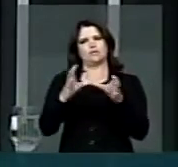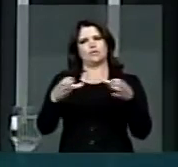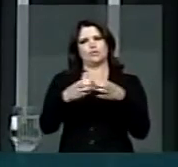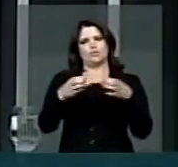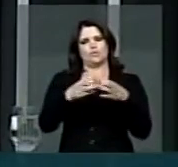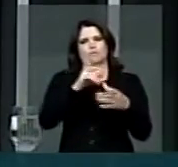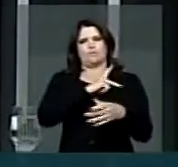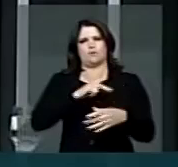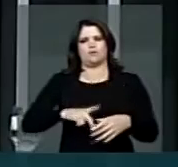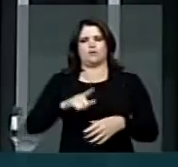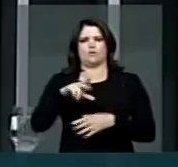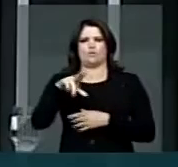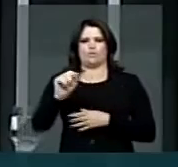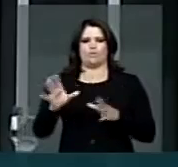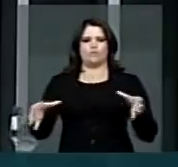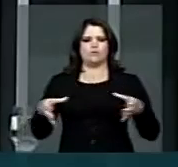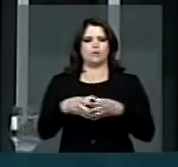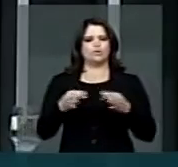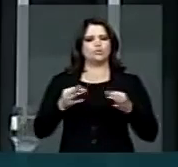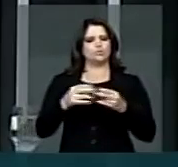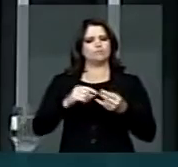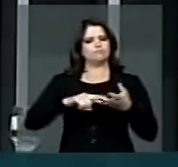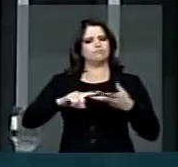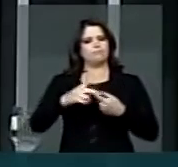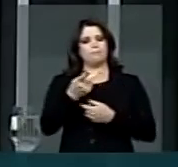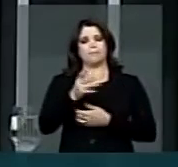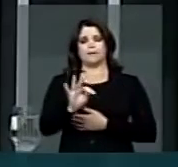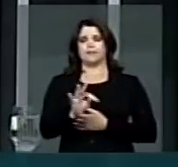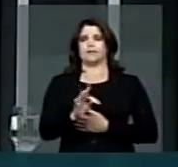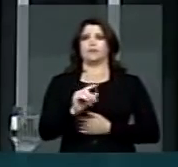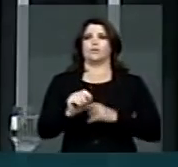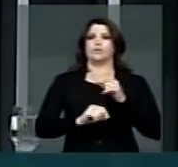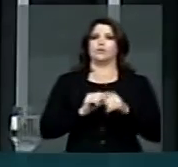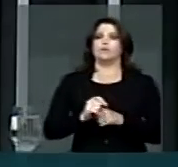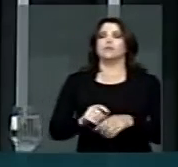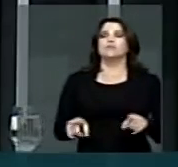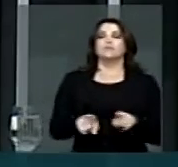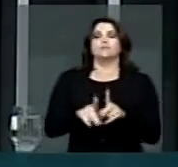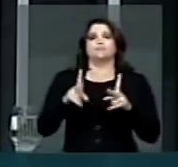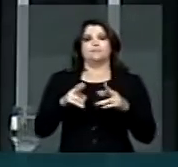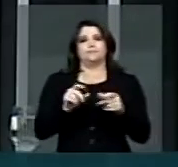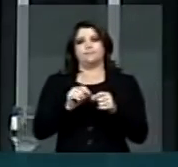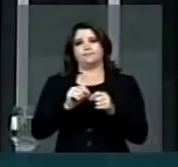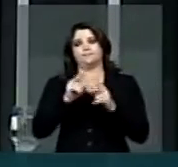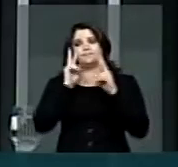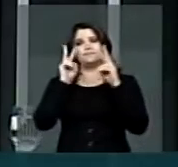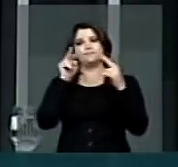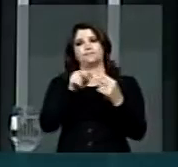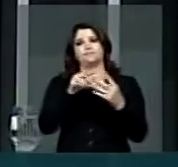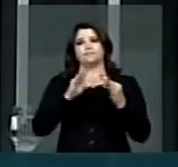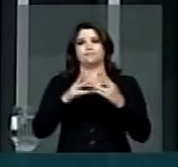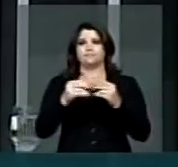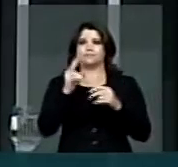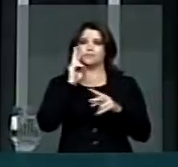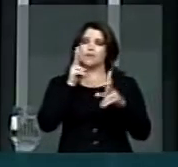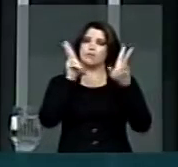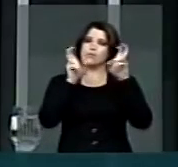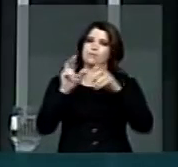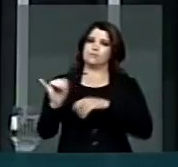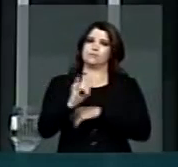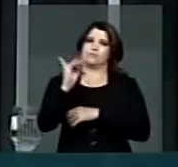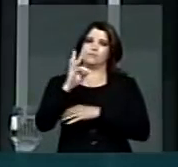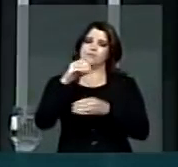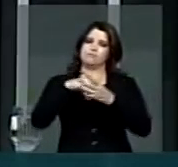governo federal, contudo, o Partido dos Trabalhadores também manteve os olhos atentos aos grandes temas essenciais